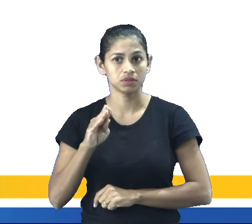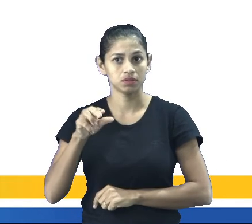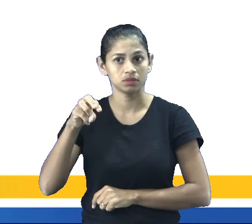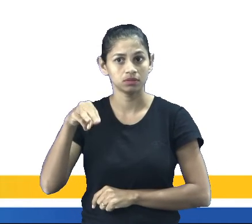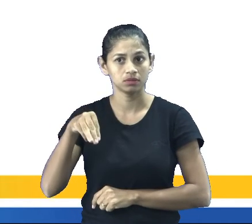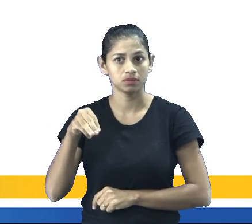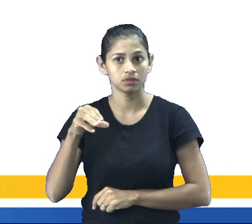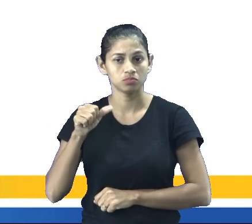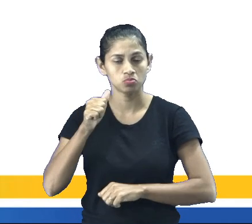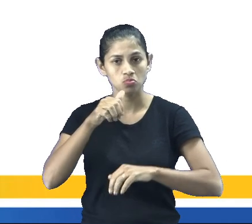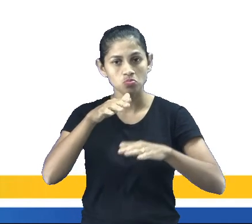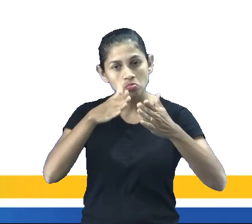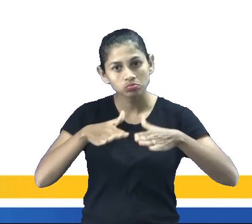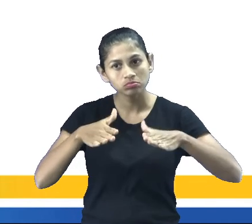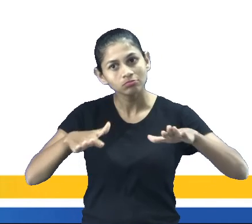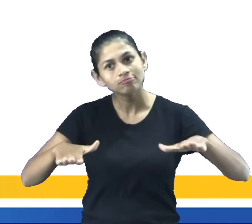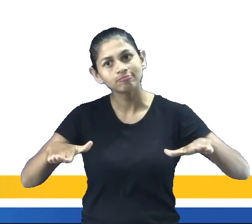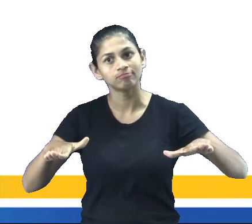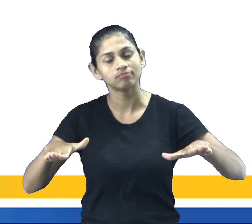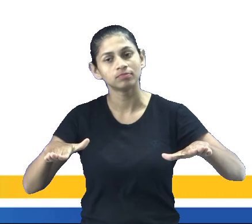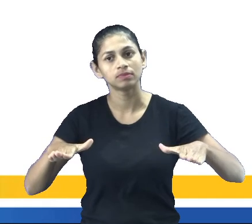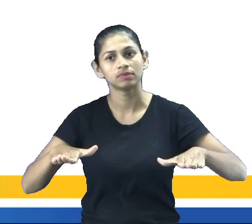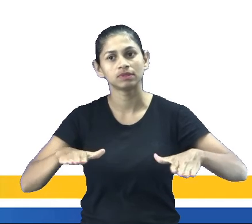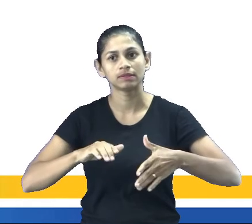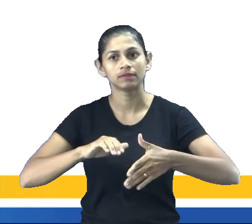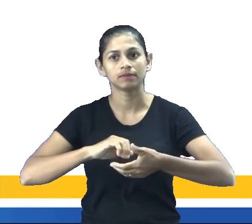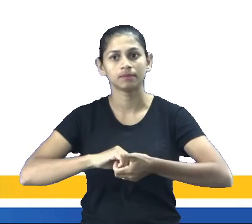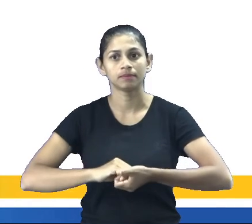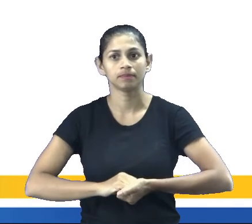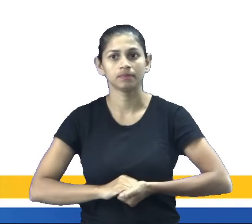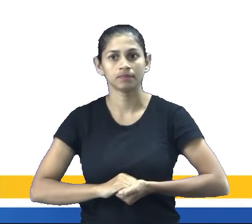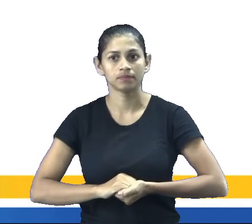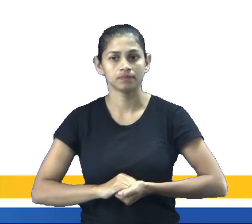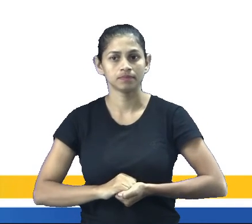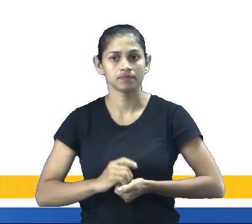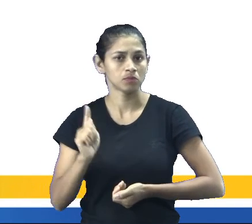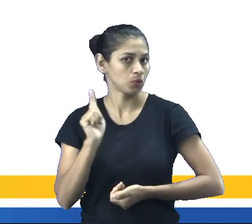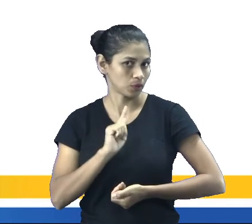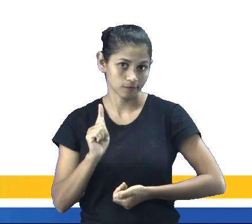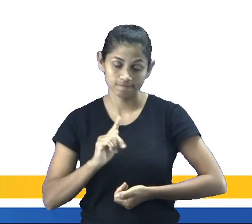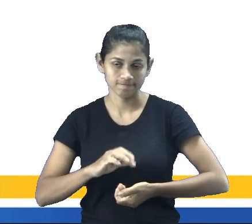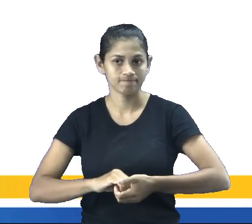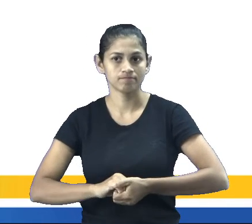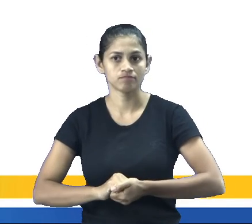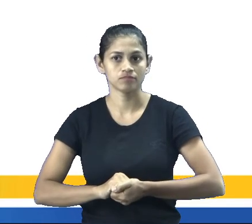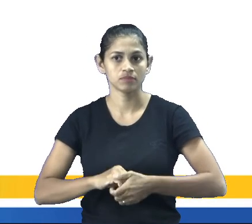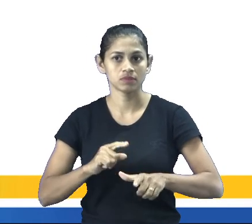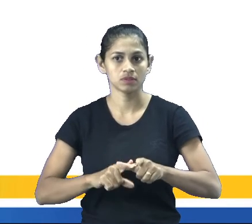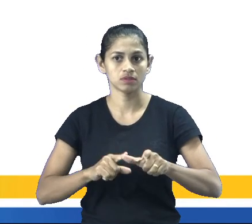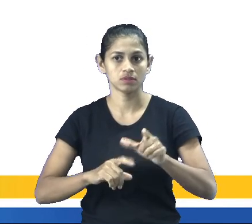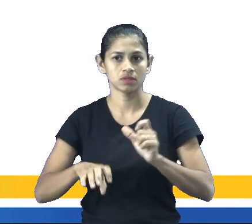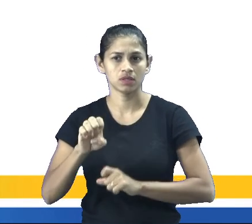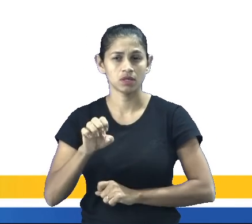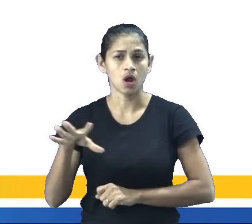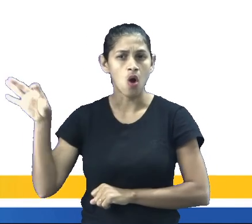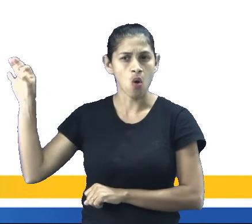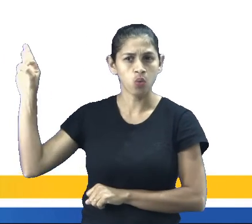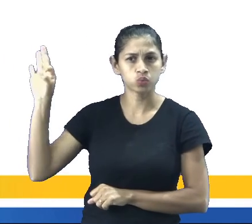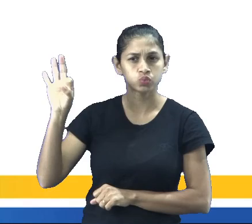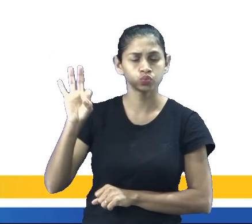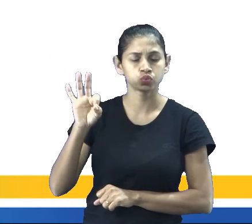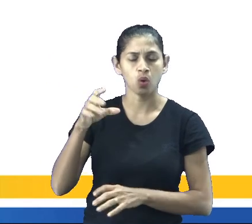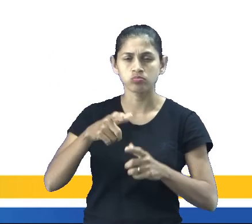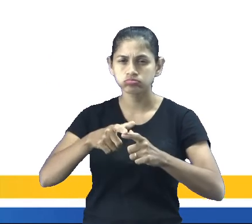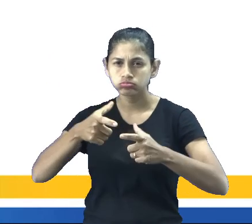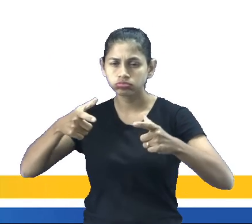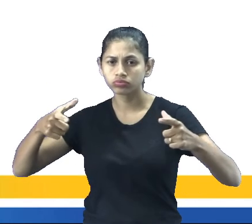às enormes ondas, né, na costa nordeste do Brasil. Não mesmo. Letra E, solares, devido à grande extensão